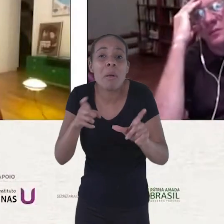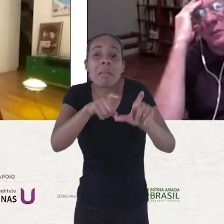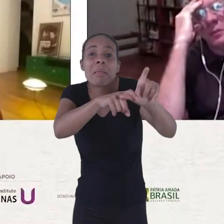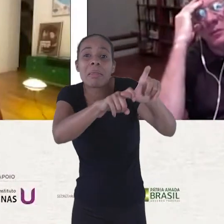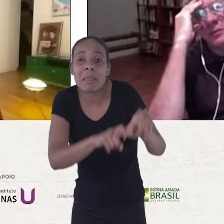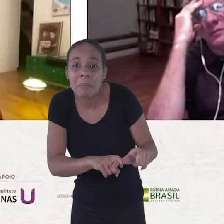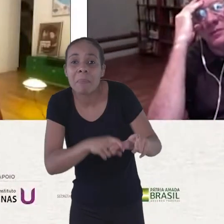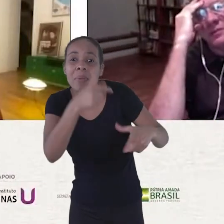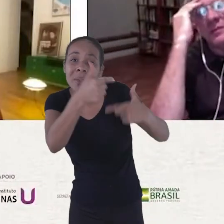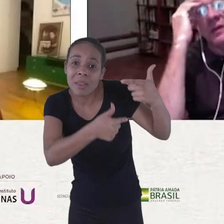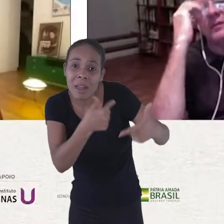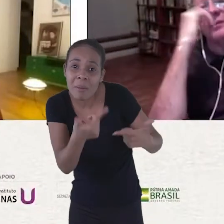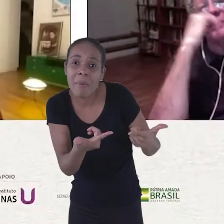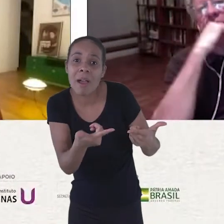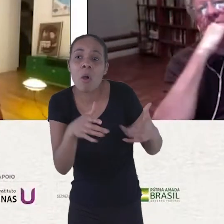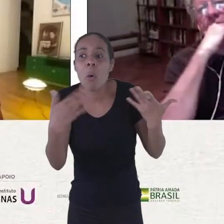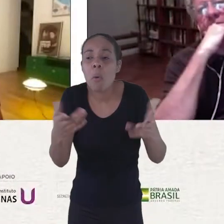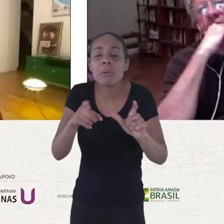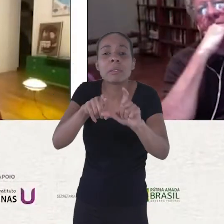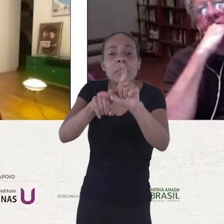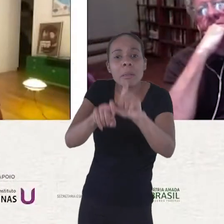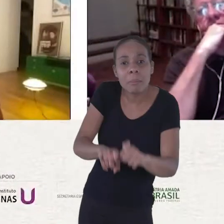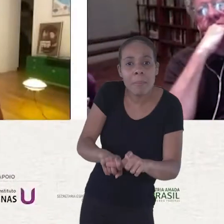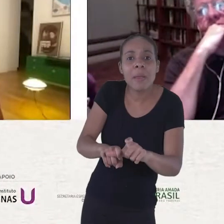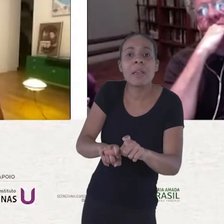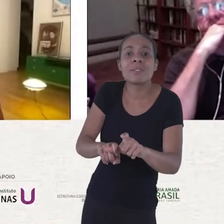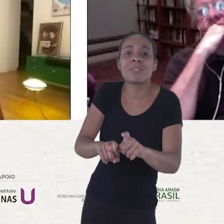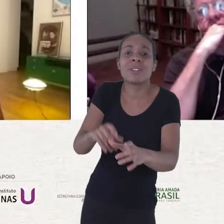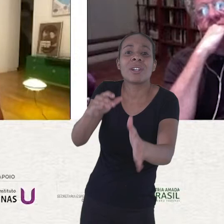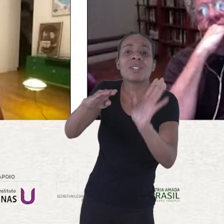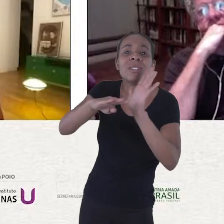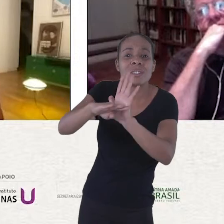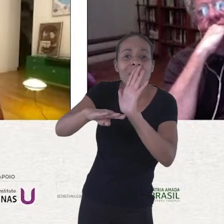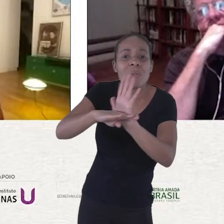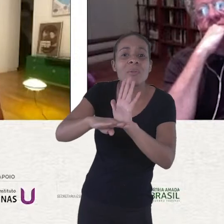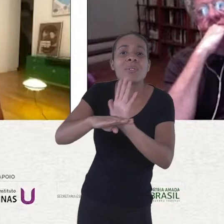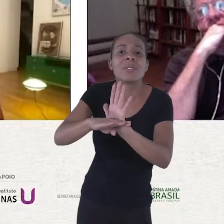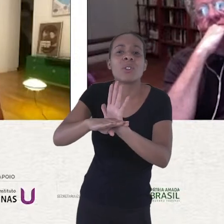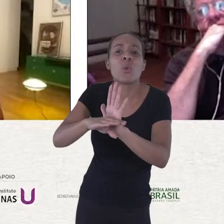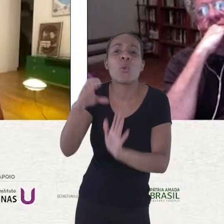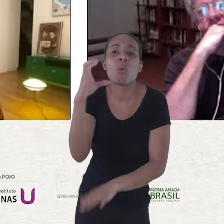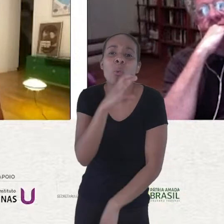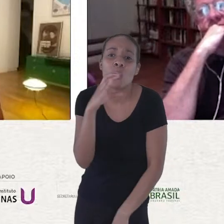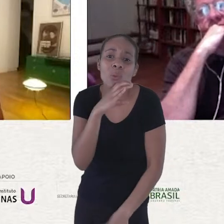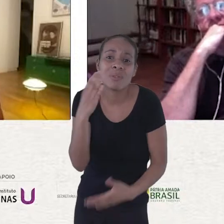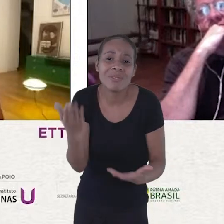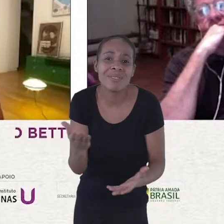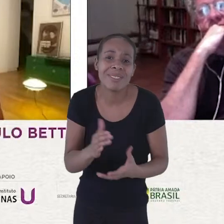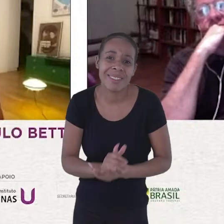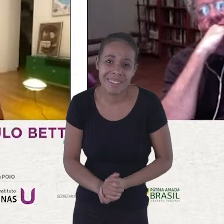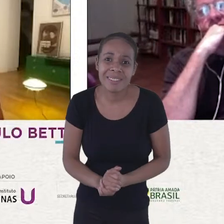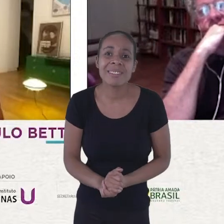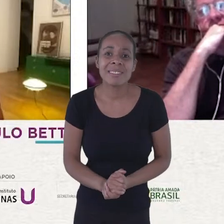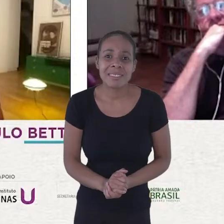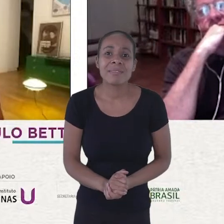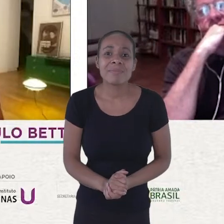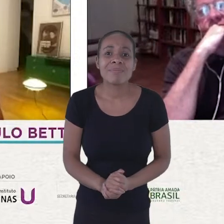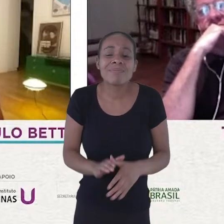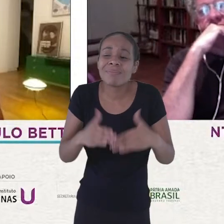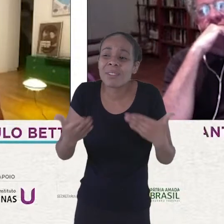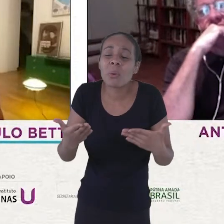ajuda emergencial, de um caramingué qualquer, e esse caramingué está cada vez mais difícil, não sei o quê. Isso